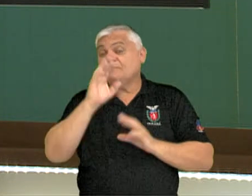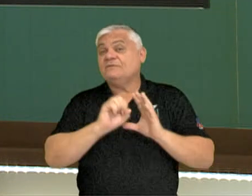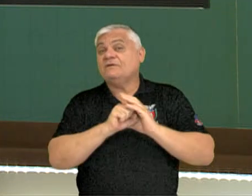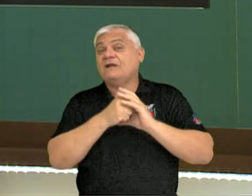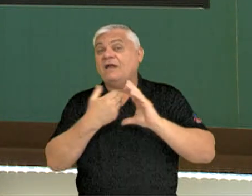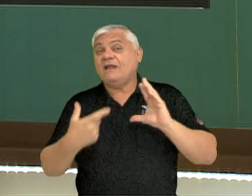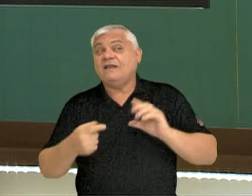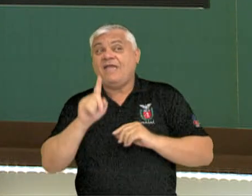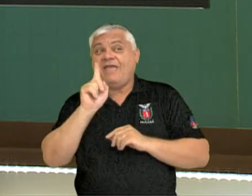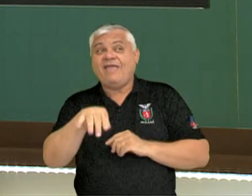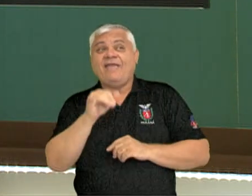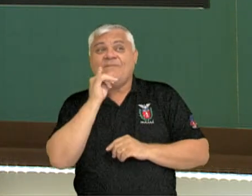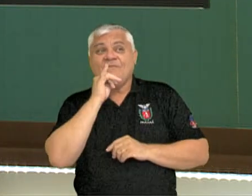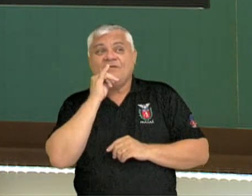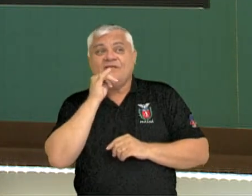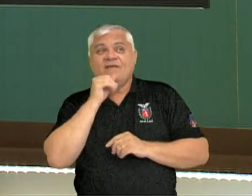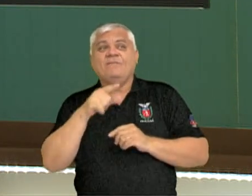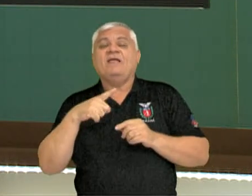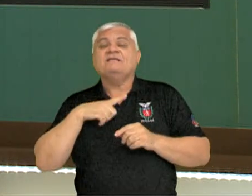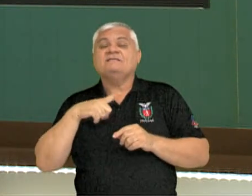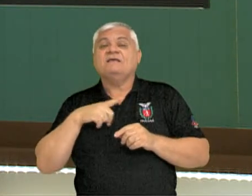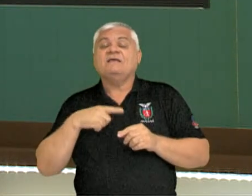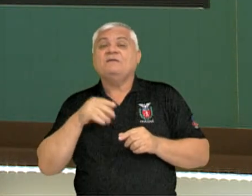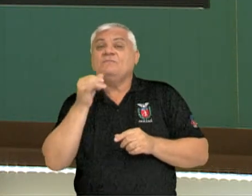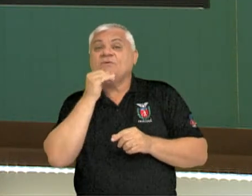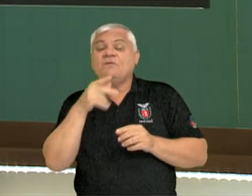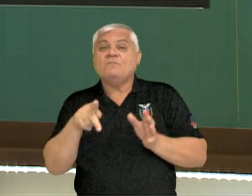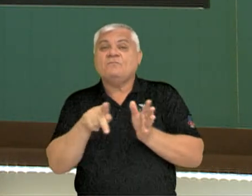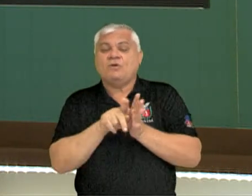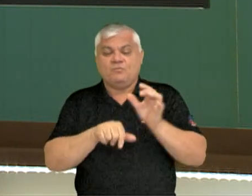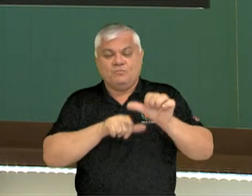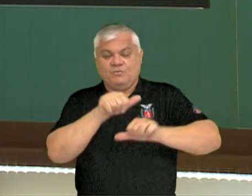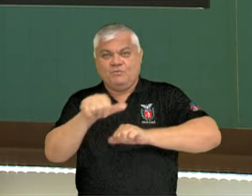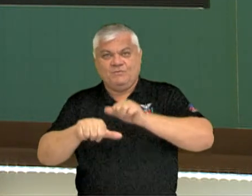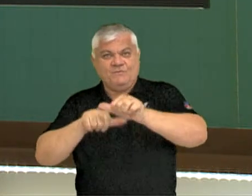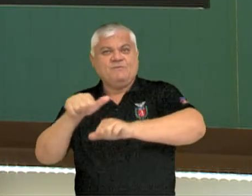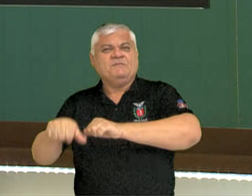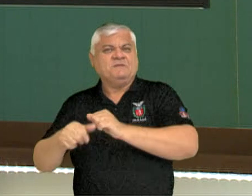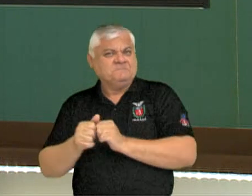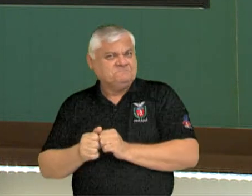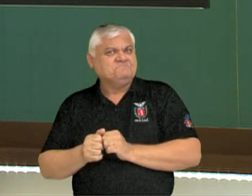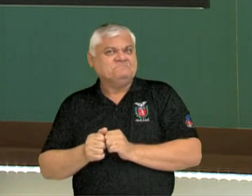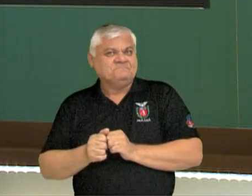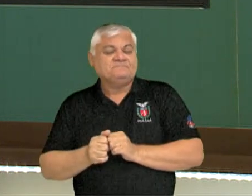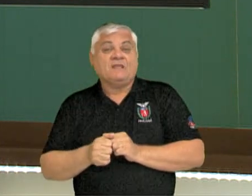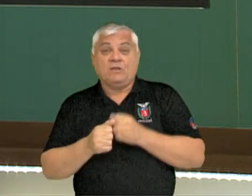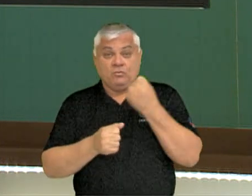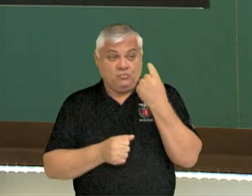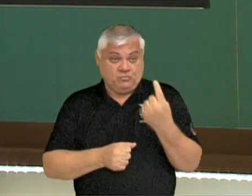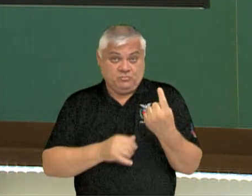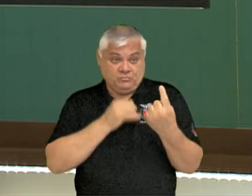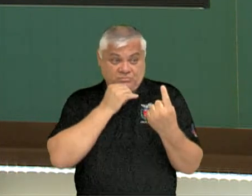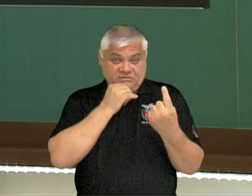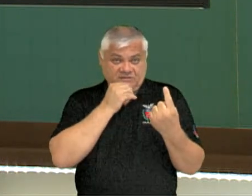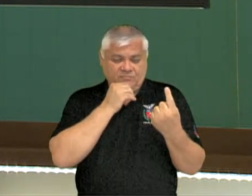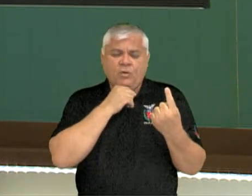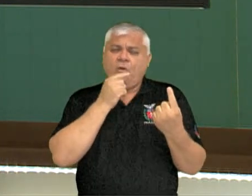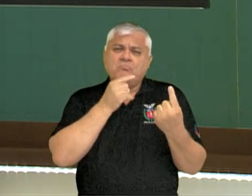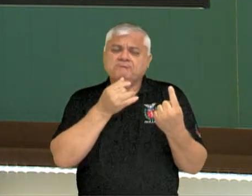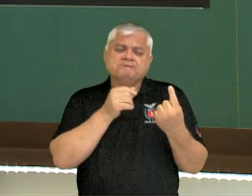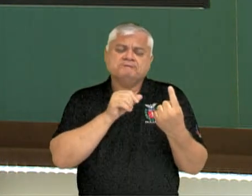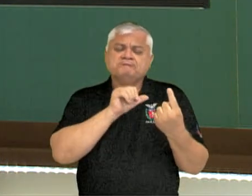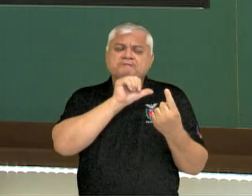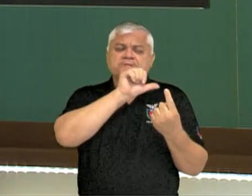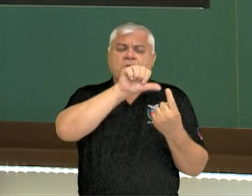desse ciclo ela ser caracterizada por alternância de gerações, que mostra que em um determinado momento